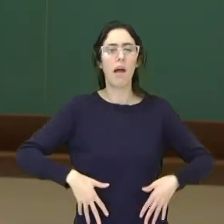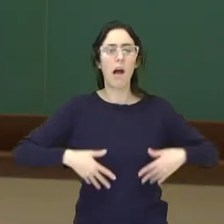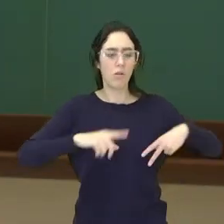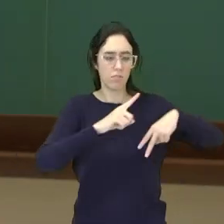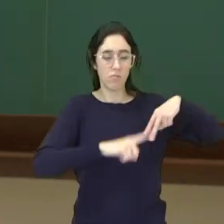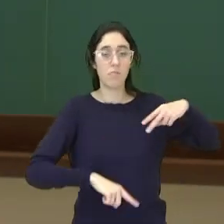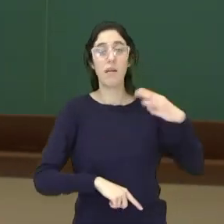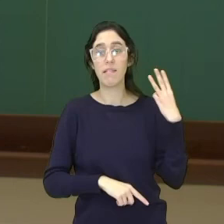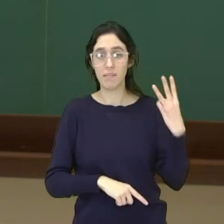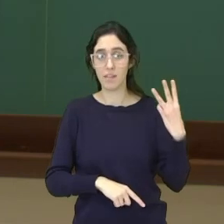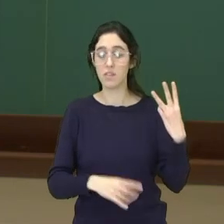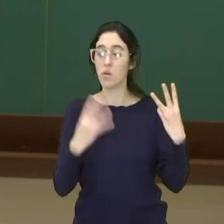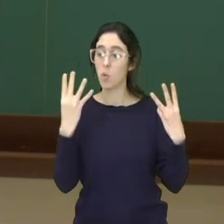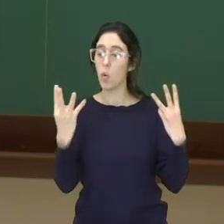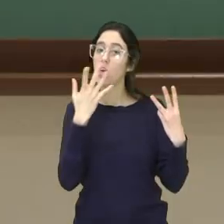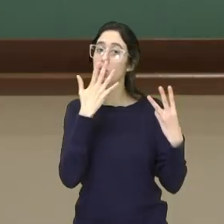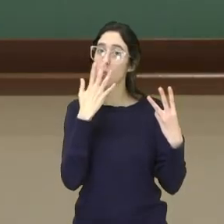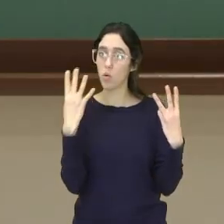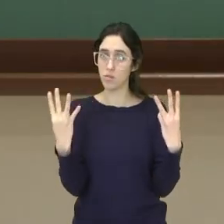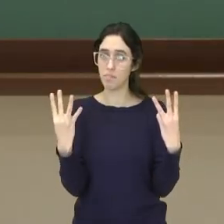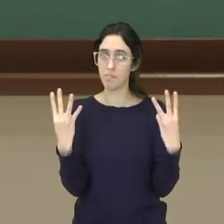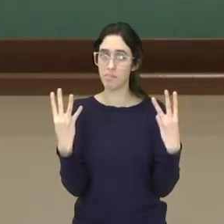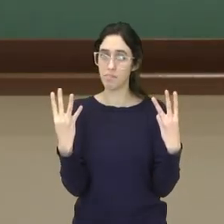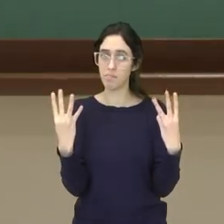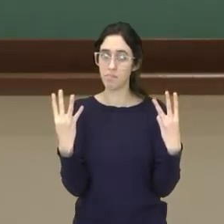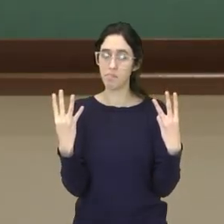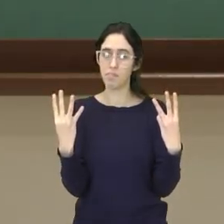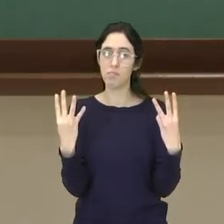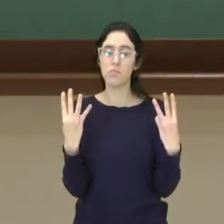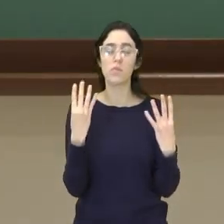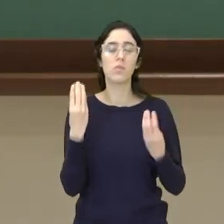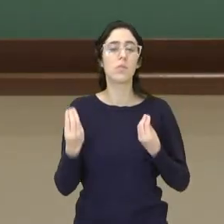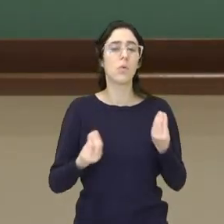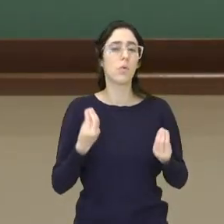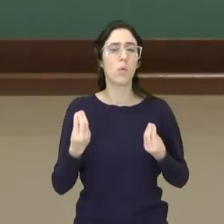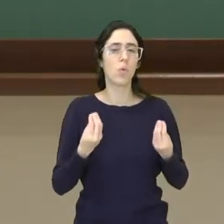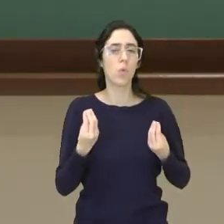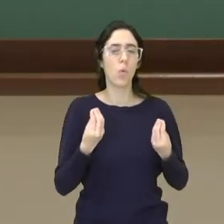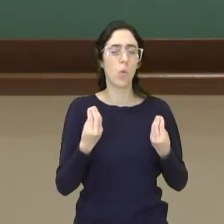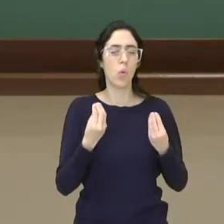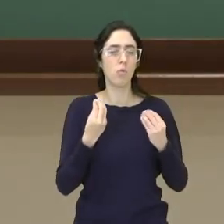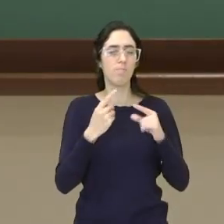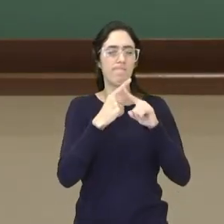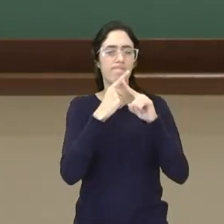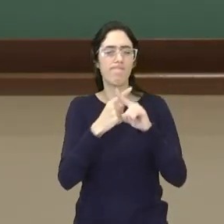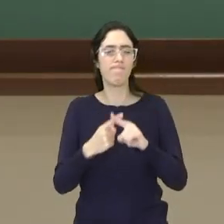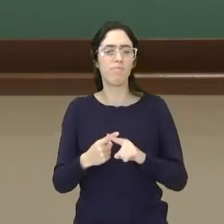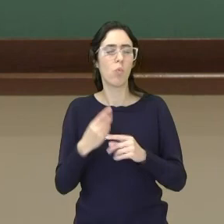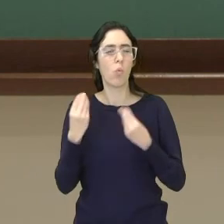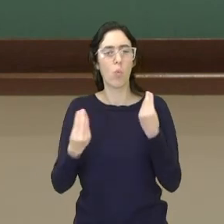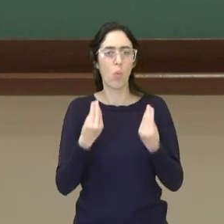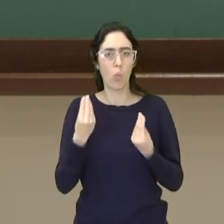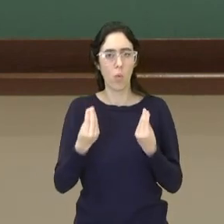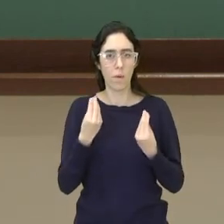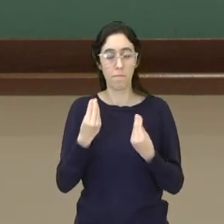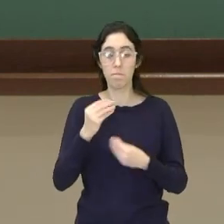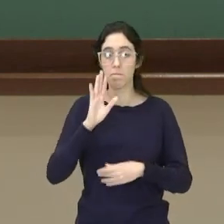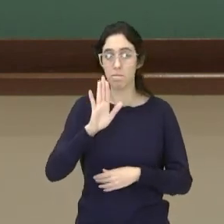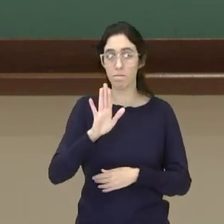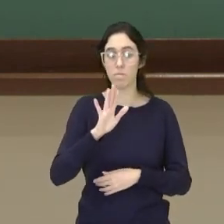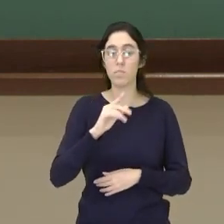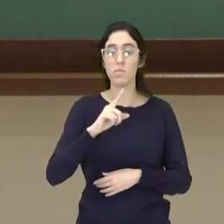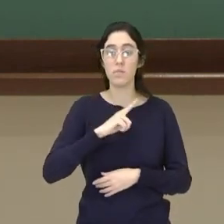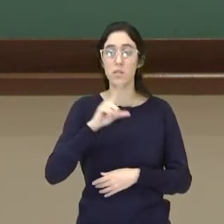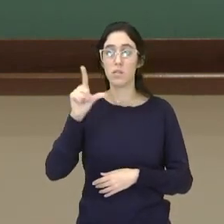vestuário e 4 cores. Lembre-se que para a gente usar o princípio multiplicativo, eu estou levando em conta que a escolha